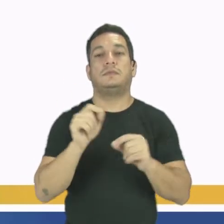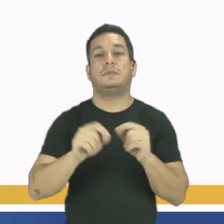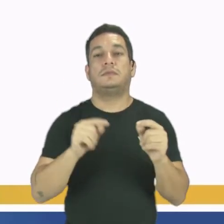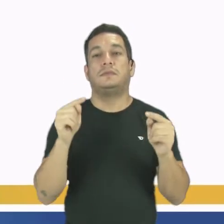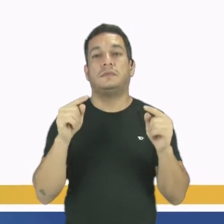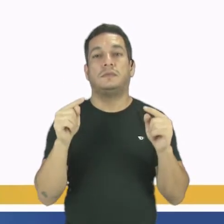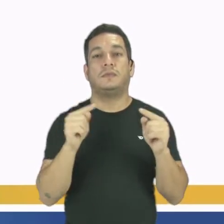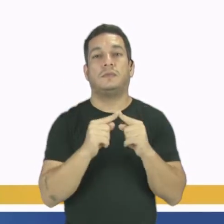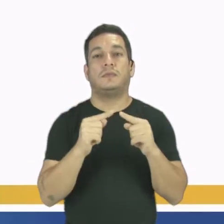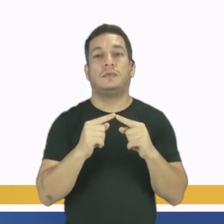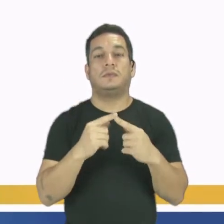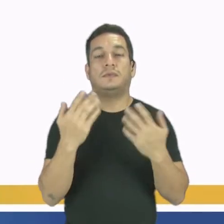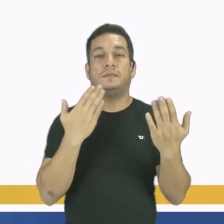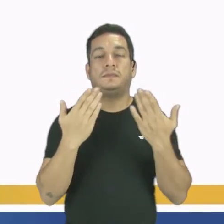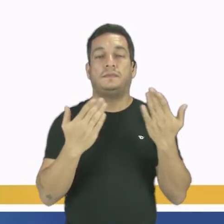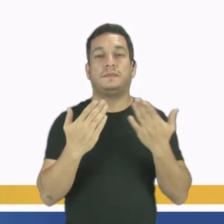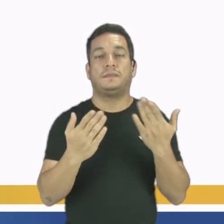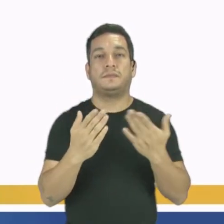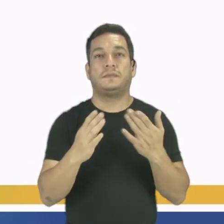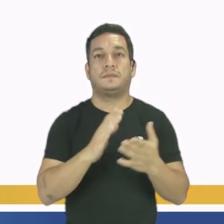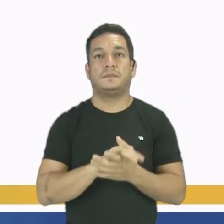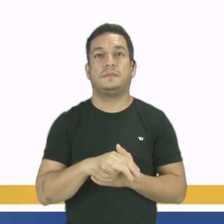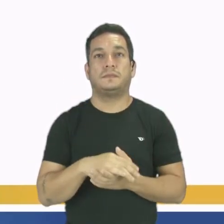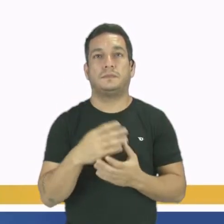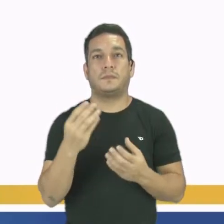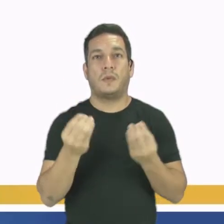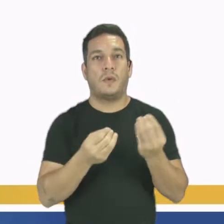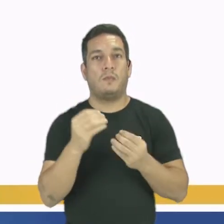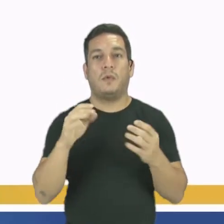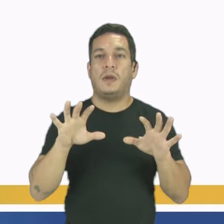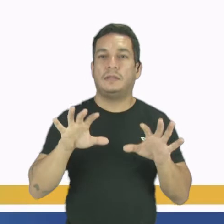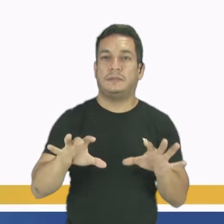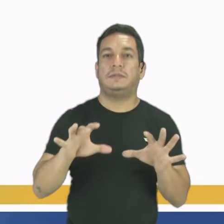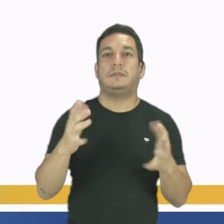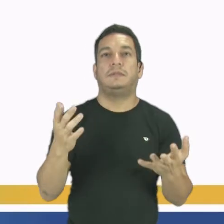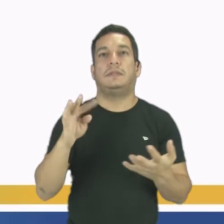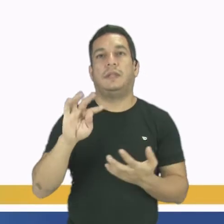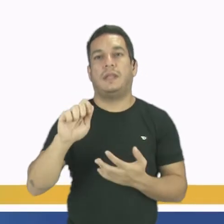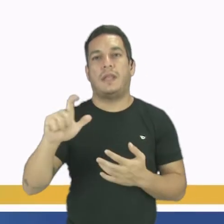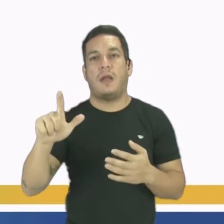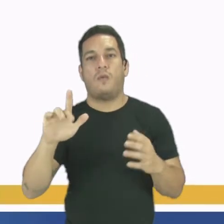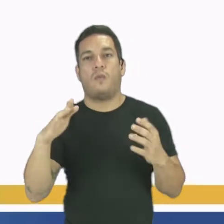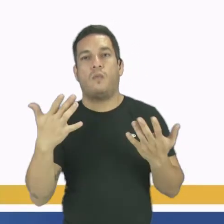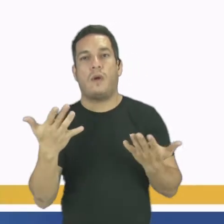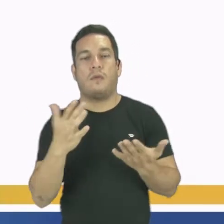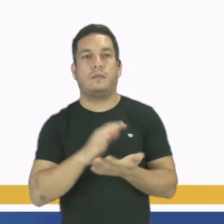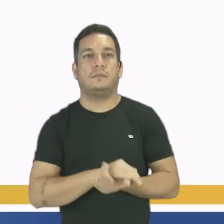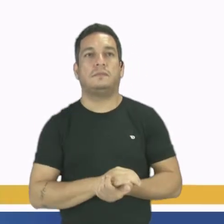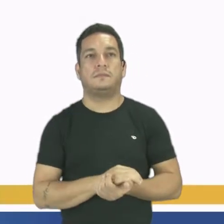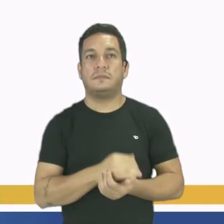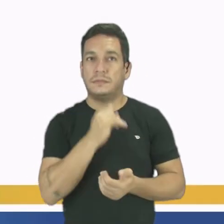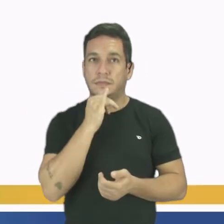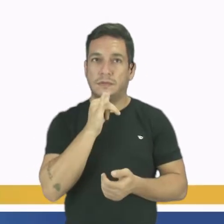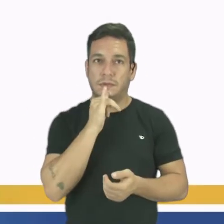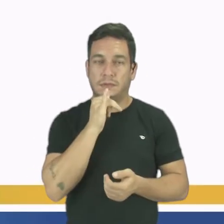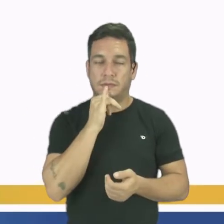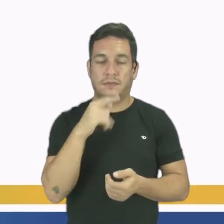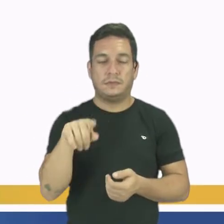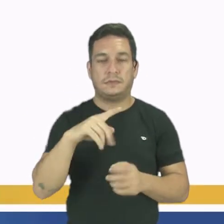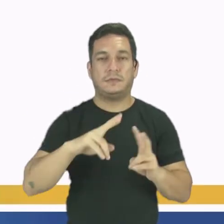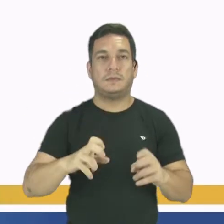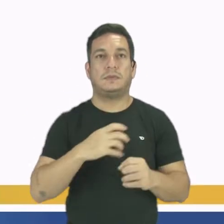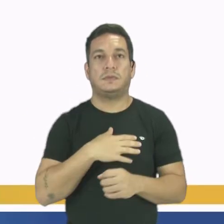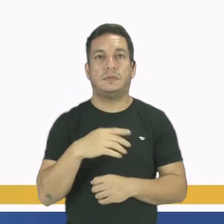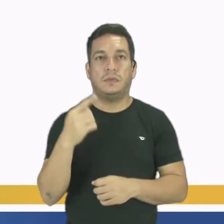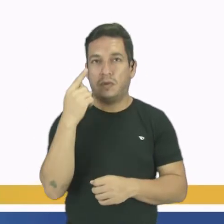como comparação. Como, assim, tal qual. Um exemplo aí a seguir, vocês podem ver,